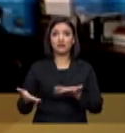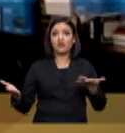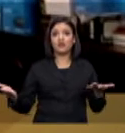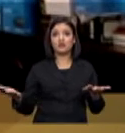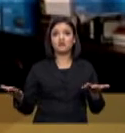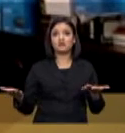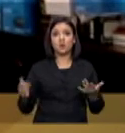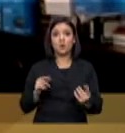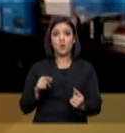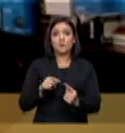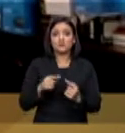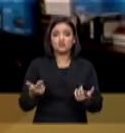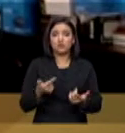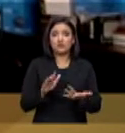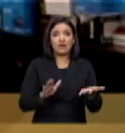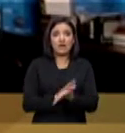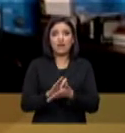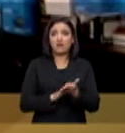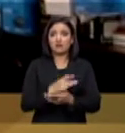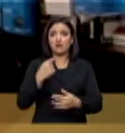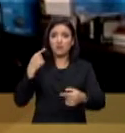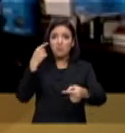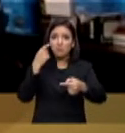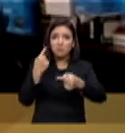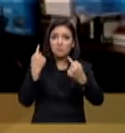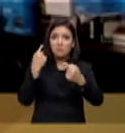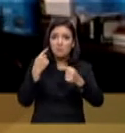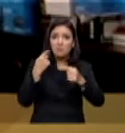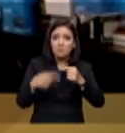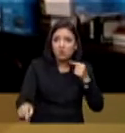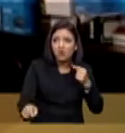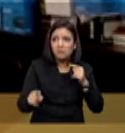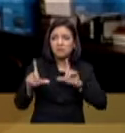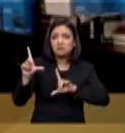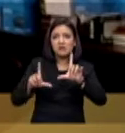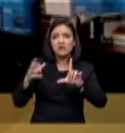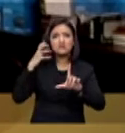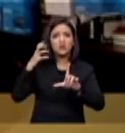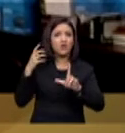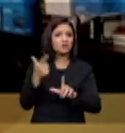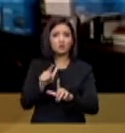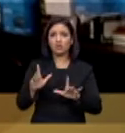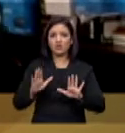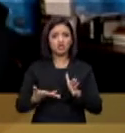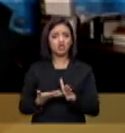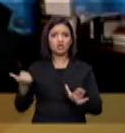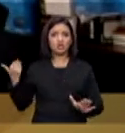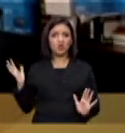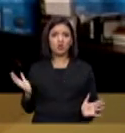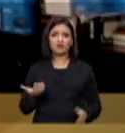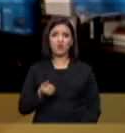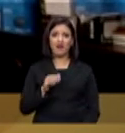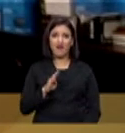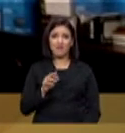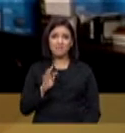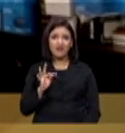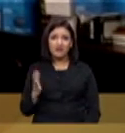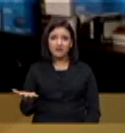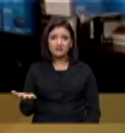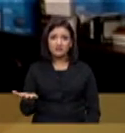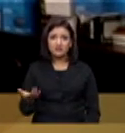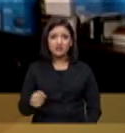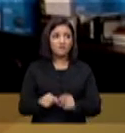proibição dirigida à rádio e à televisão. Então, a Abert realmente não tem, e por essas razões é que se pede que ela não